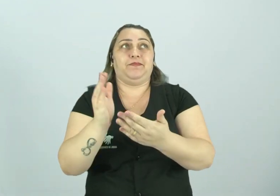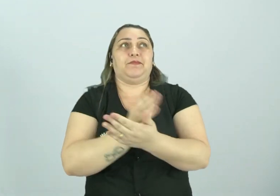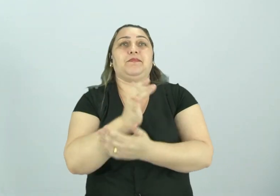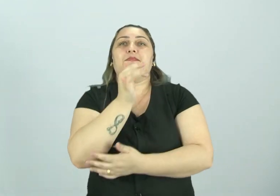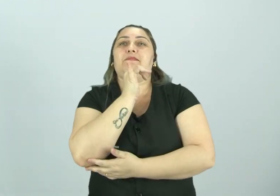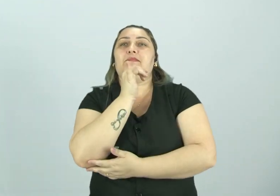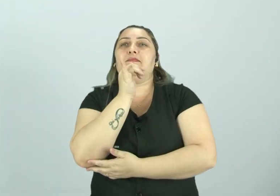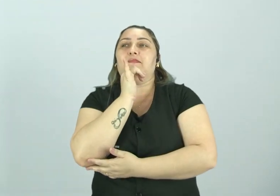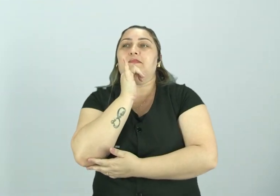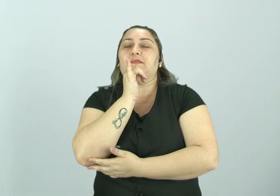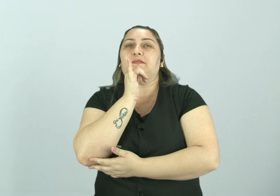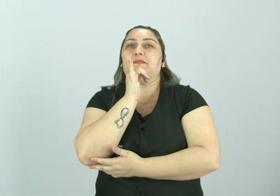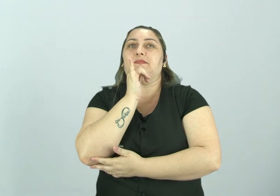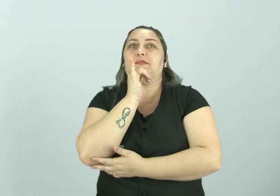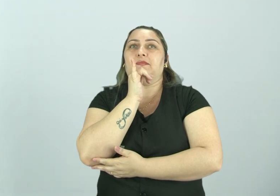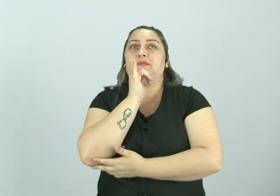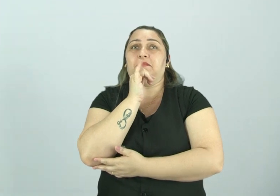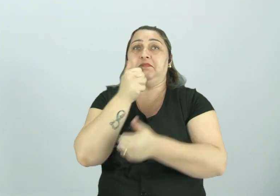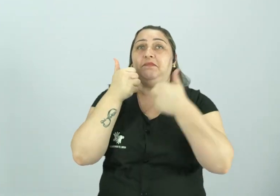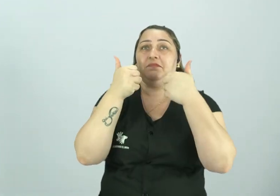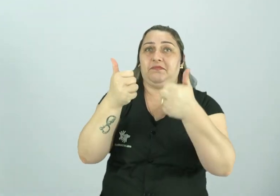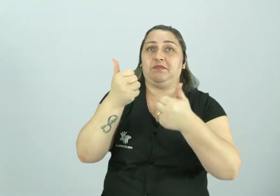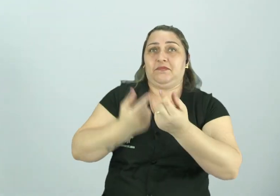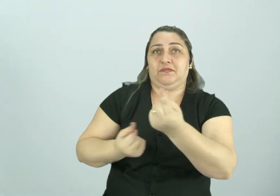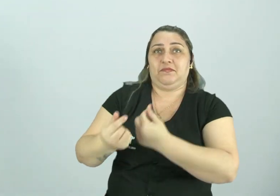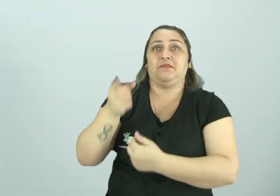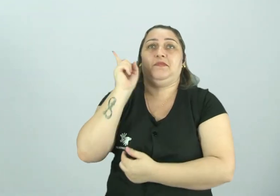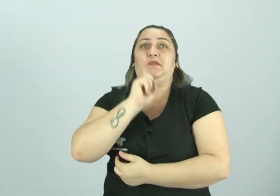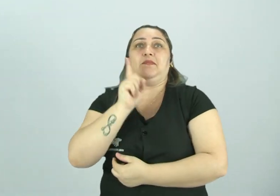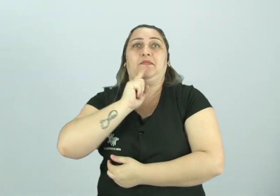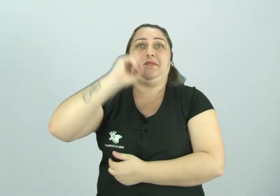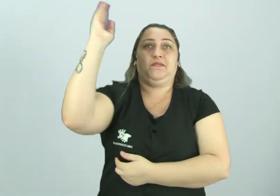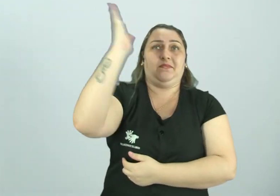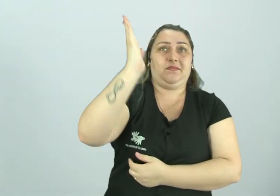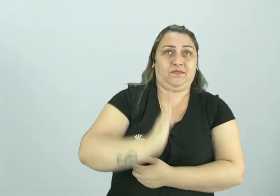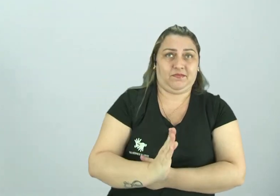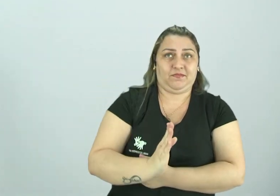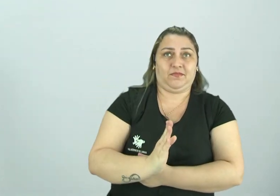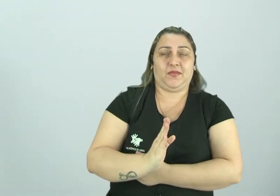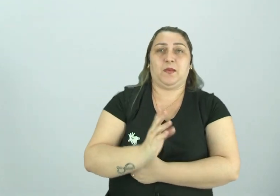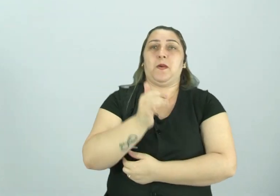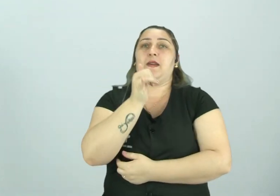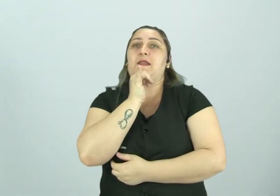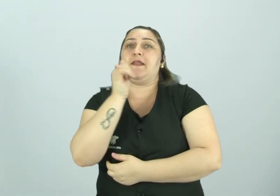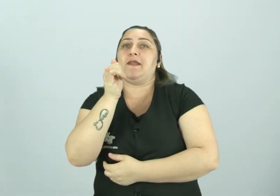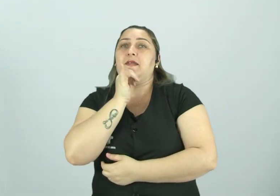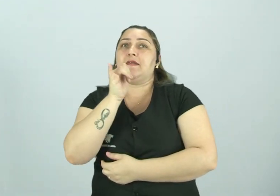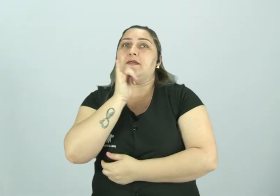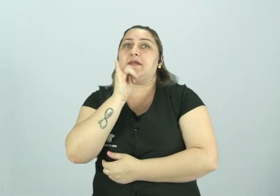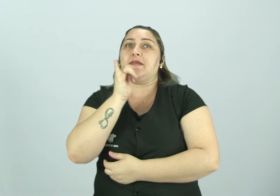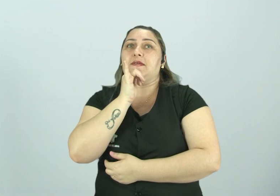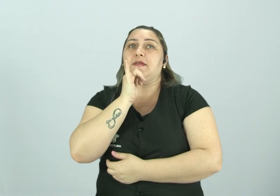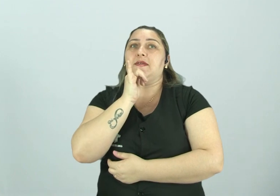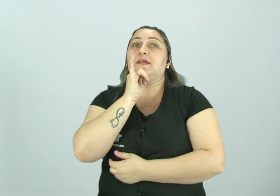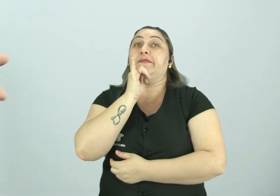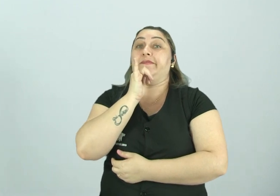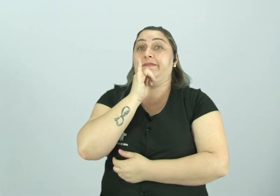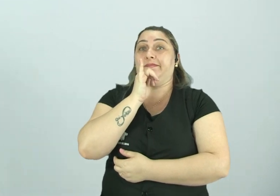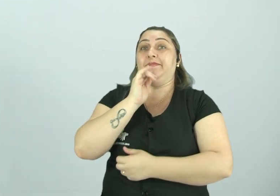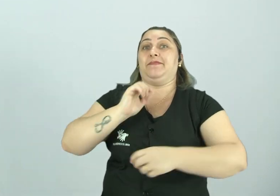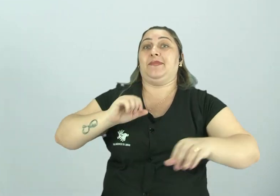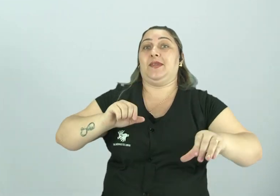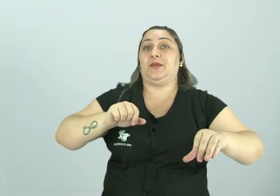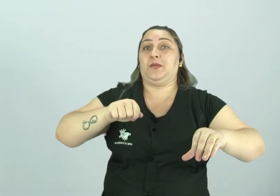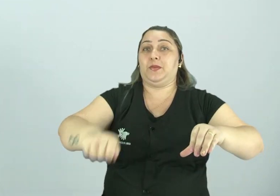por exemplo, vantagens econômicas entre Estados Unidos e Brasil, como por exemplo, a cessão da borracha